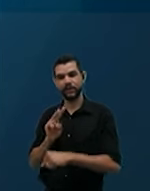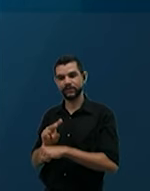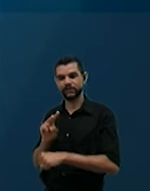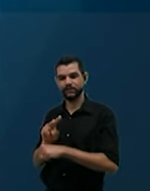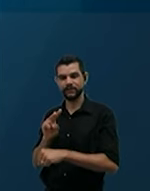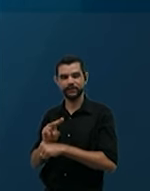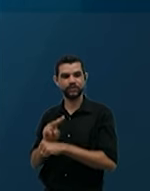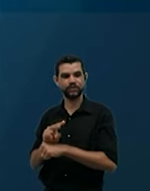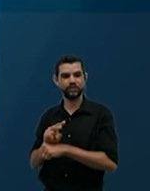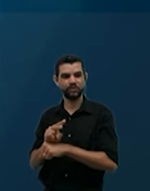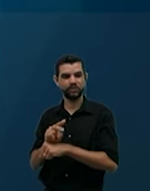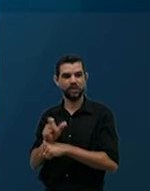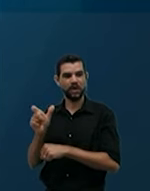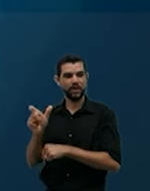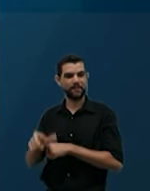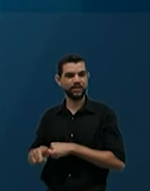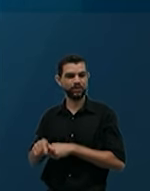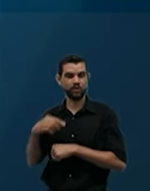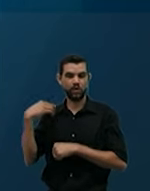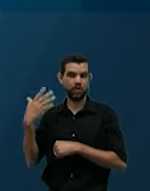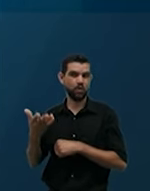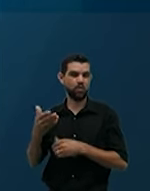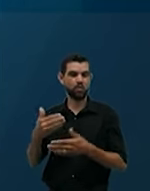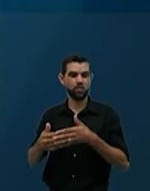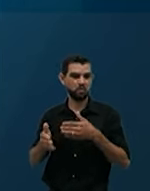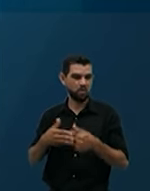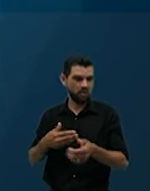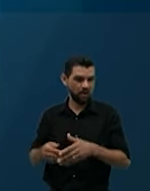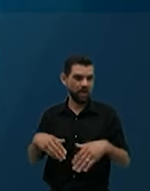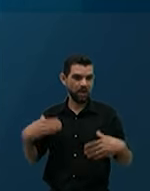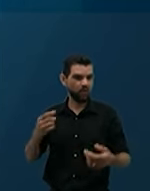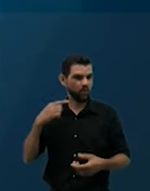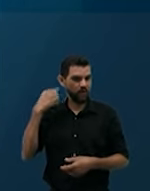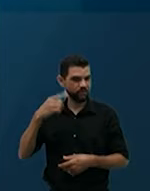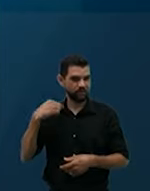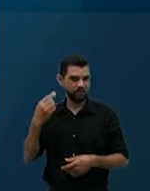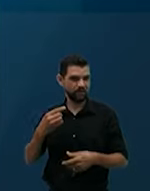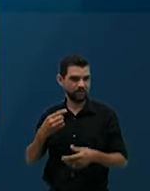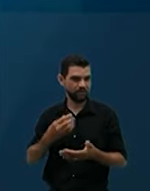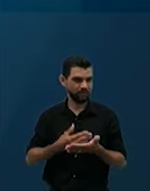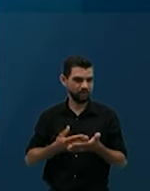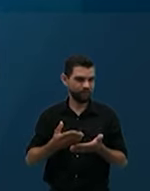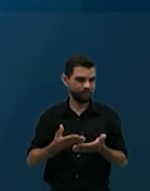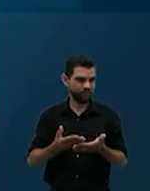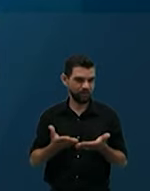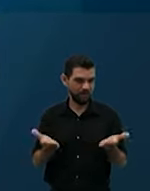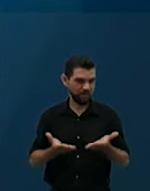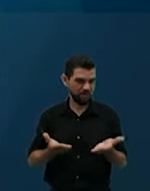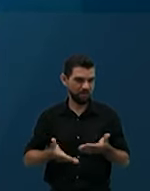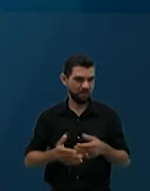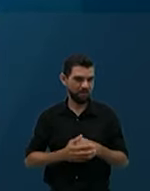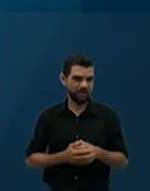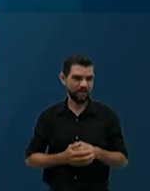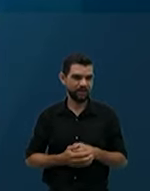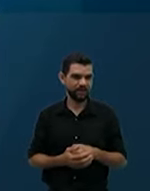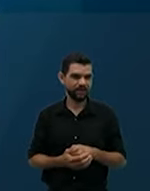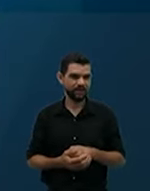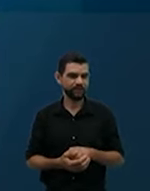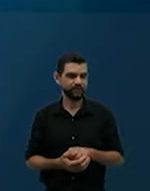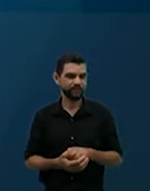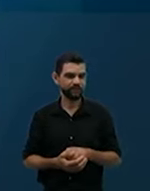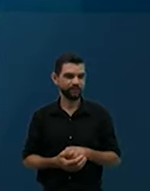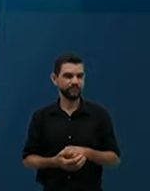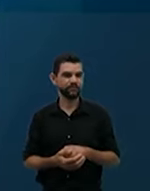principiante, não por alguém que não tenha qualificação, é ou não é? Então, eu vejo que nem esse ponto, aliás, esse ponto, com todas as